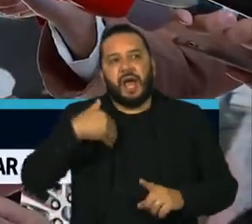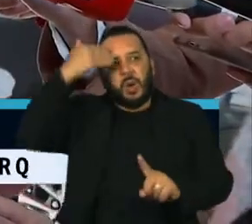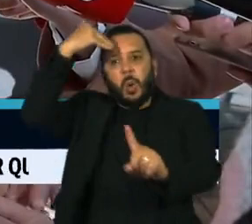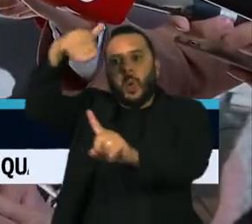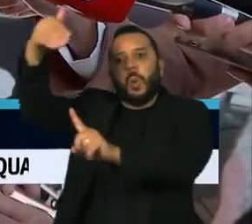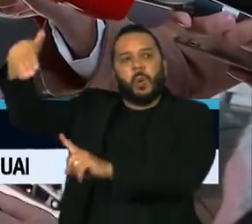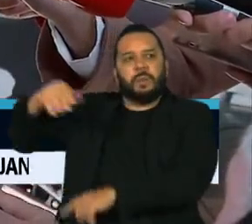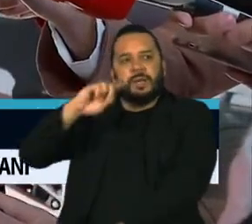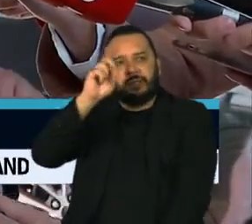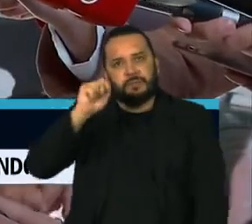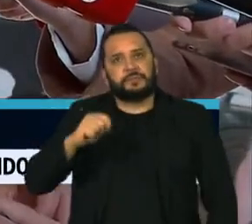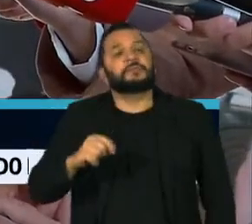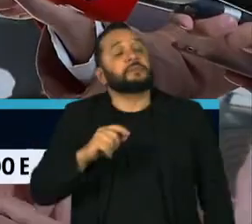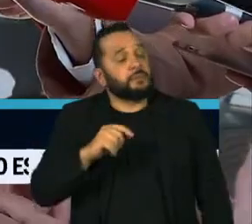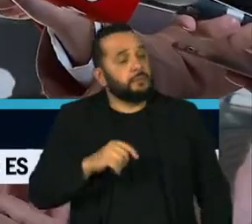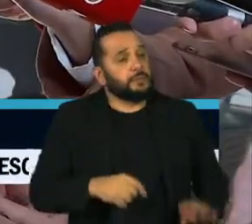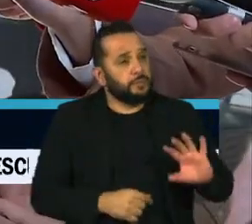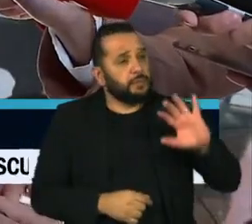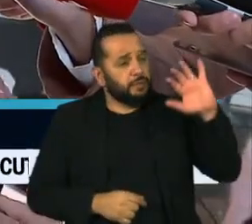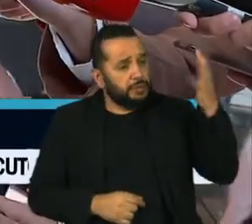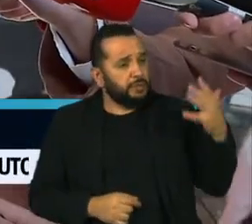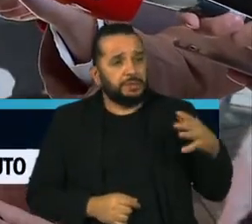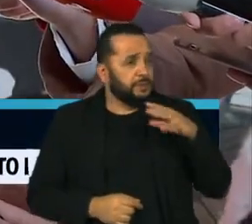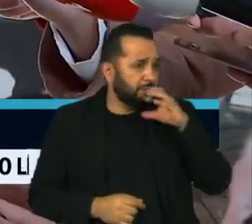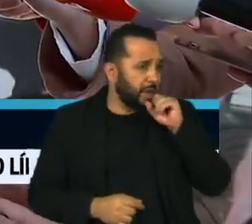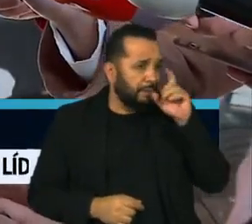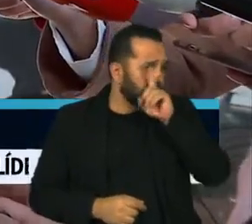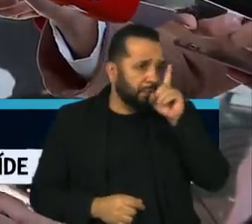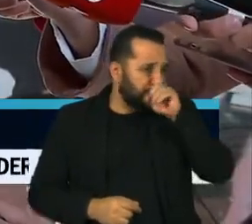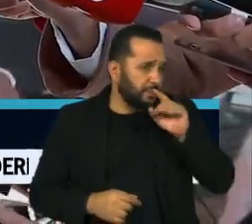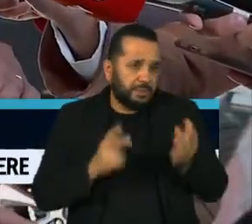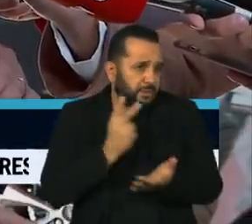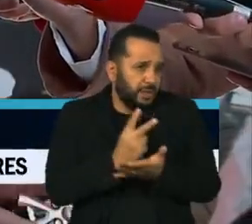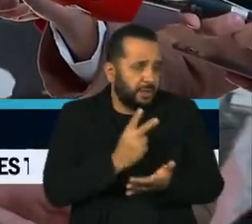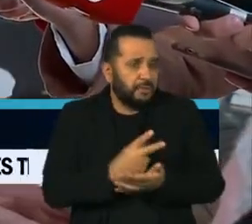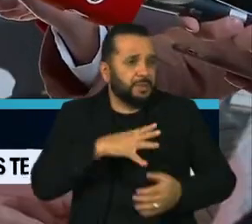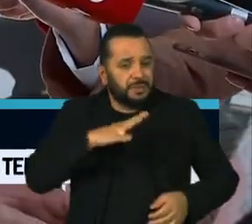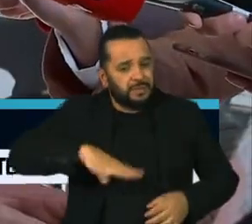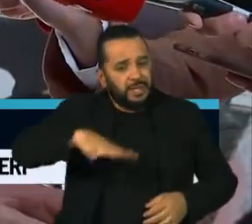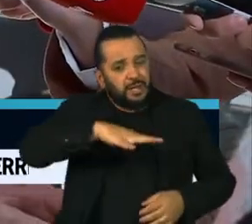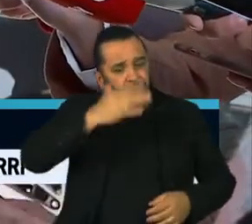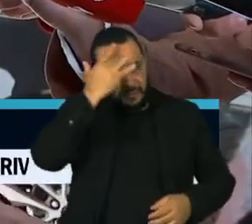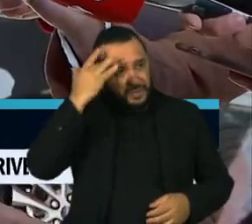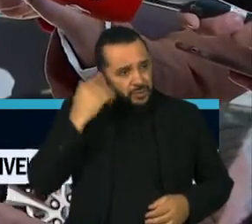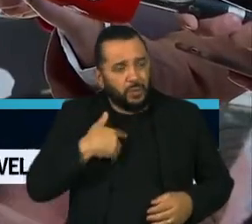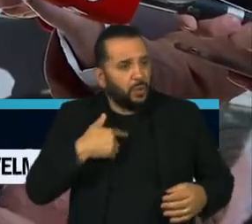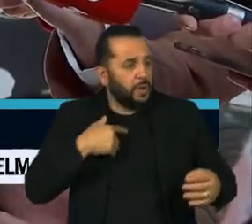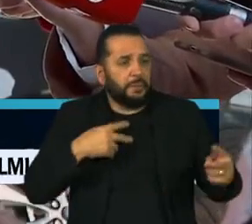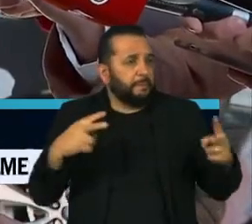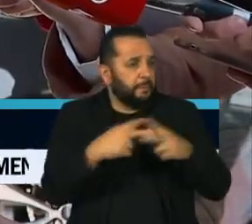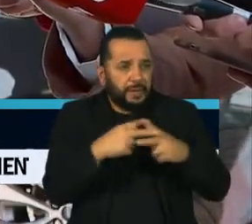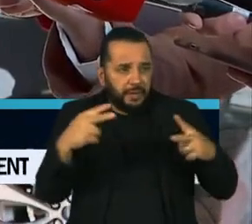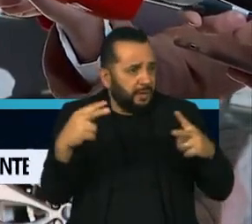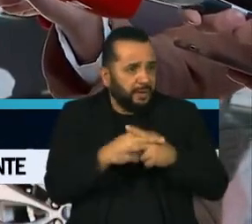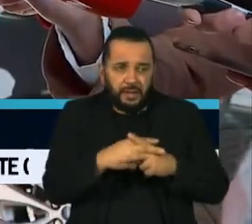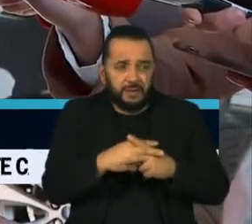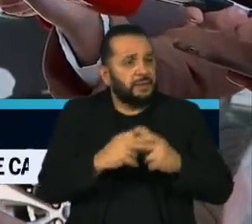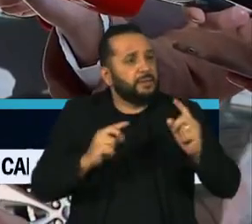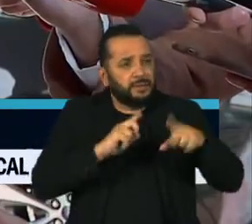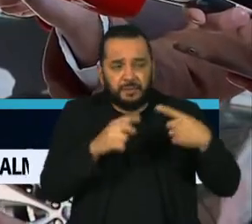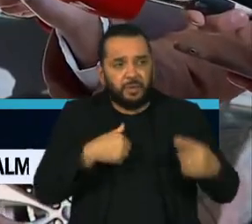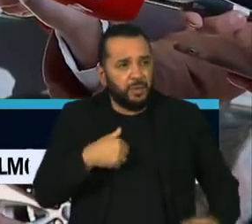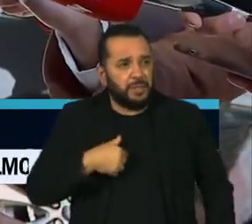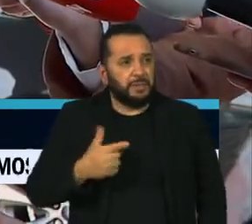desses lamentáveis que ocorre todo final de semana nas nossas cidades, de gente que briga, não é? E termina